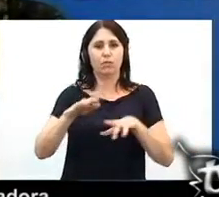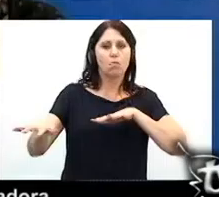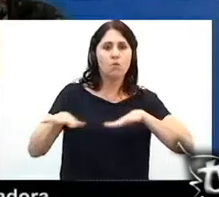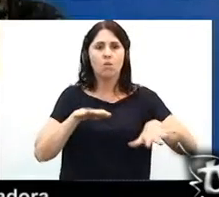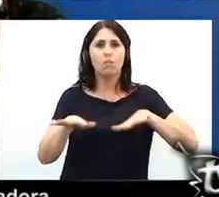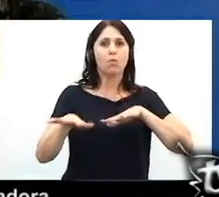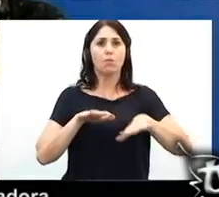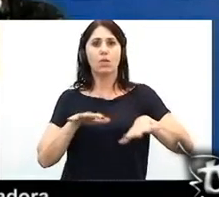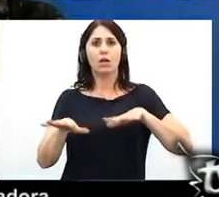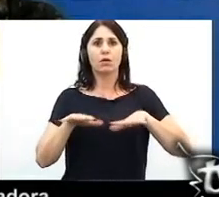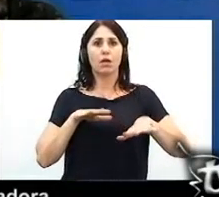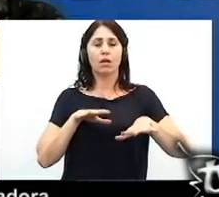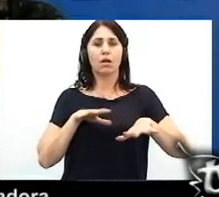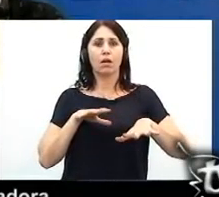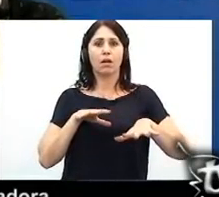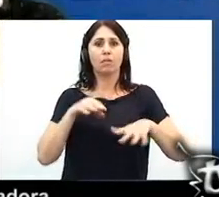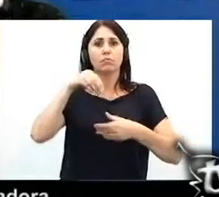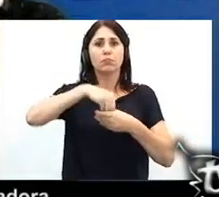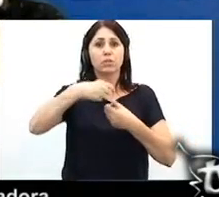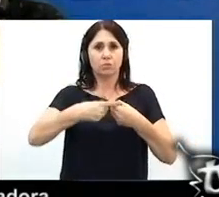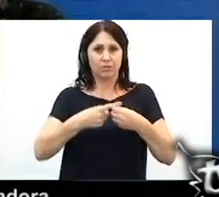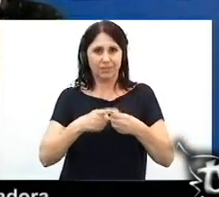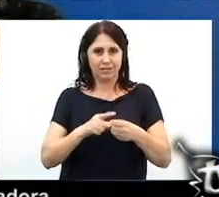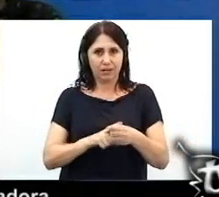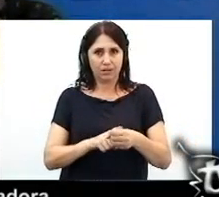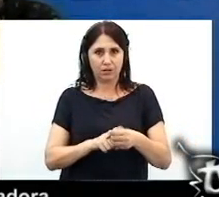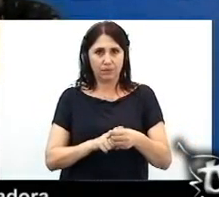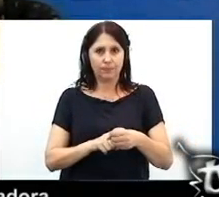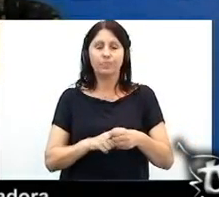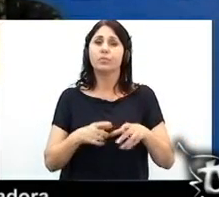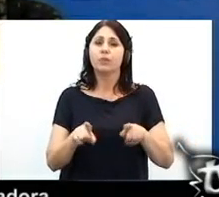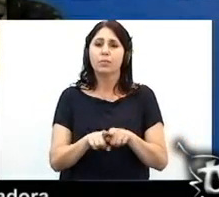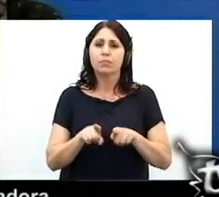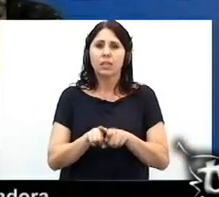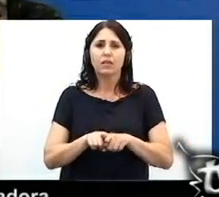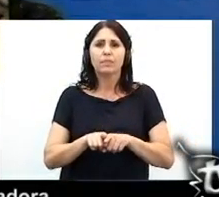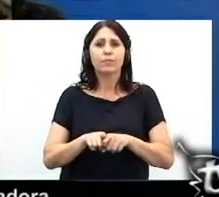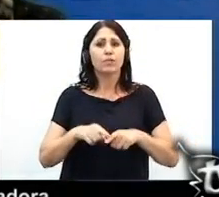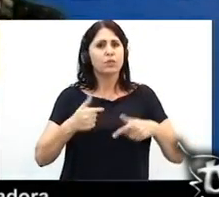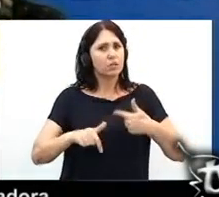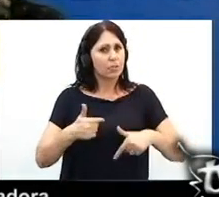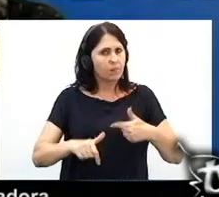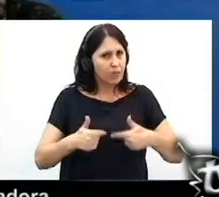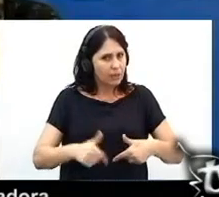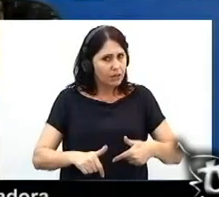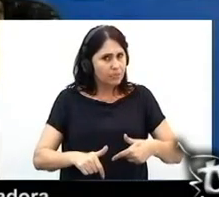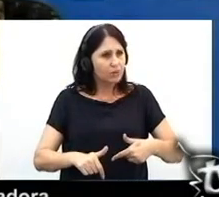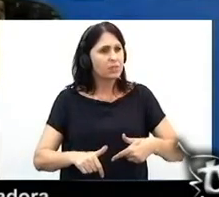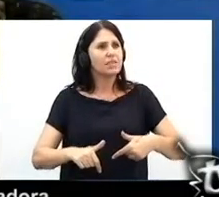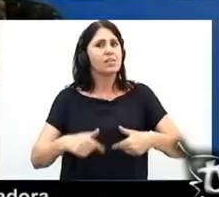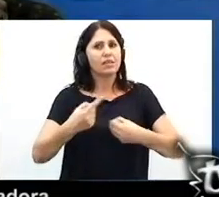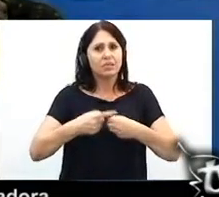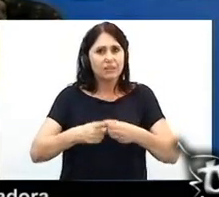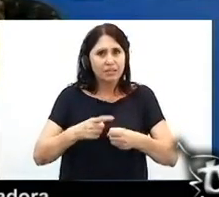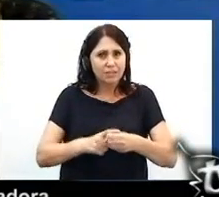essa questão. Tem a questão da poluição também, né? E as pessoas precisam realmente